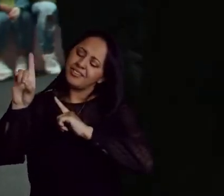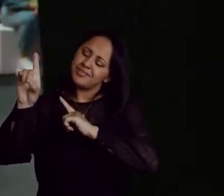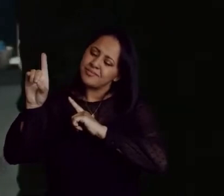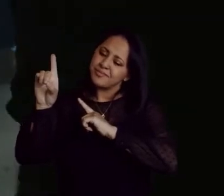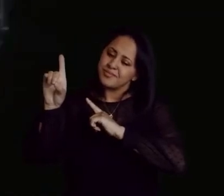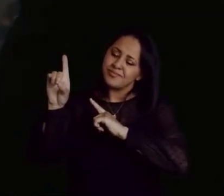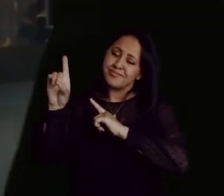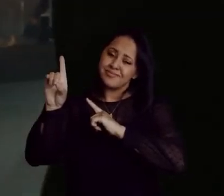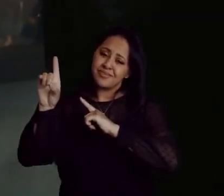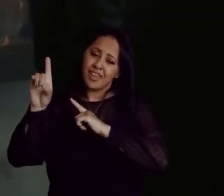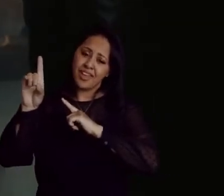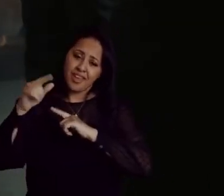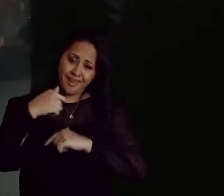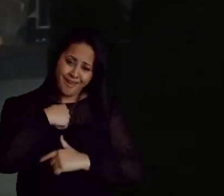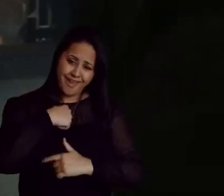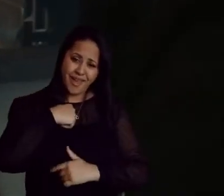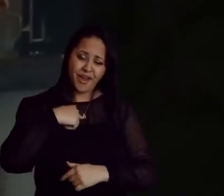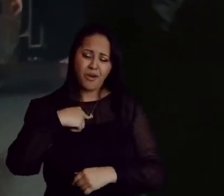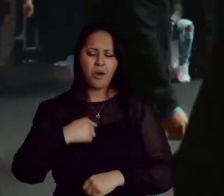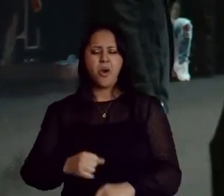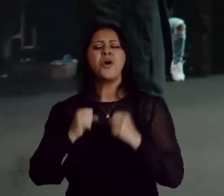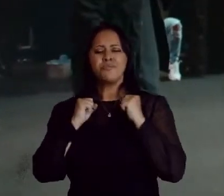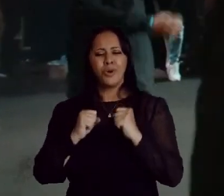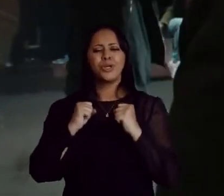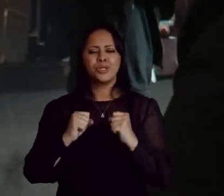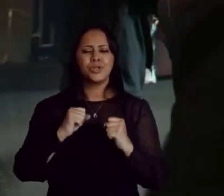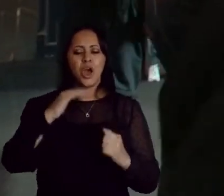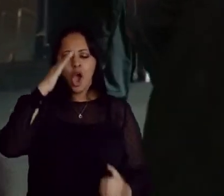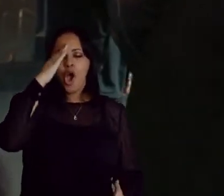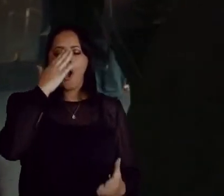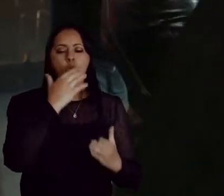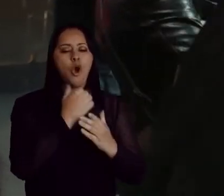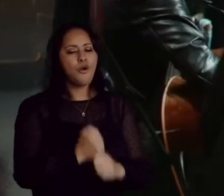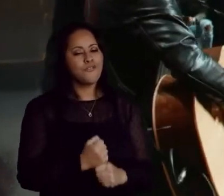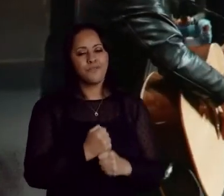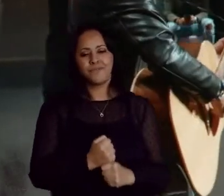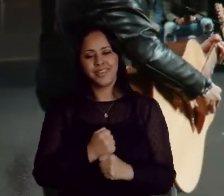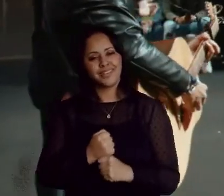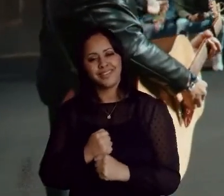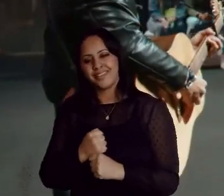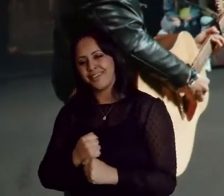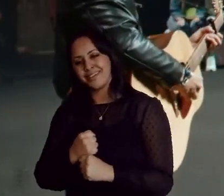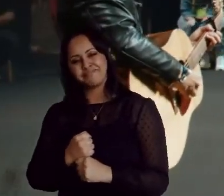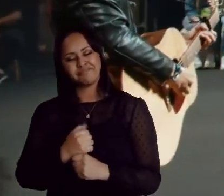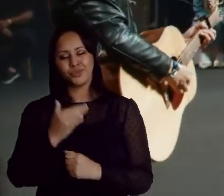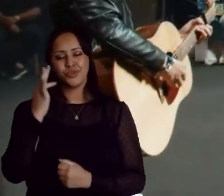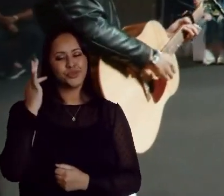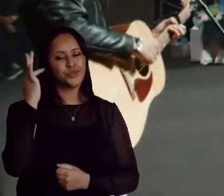vive, eu posso crer, posso crer no